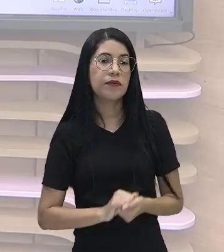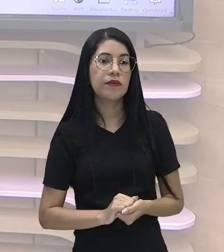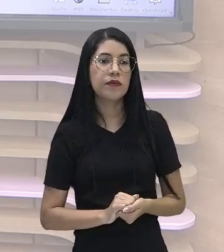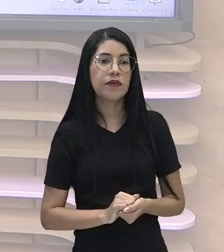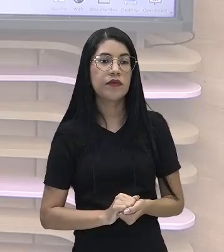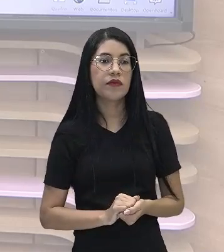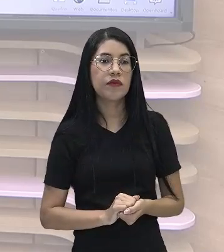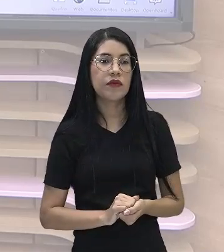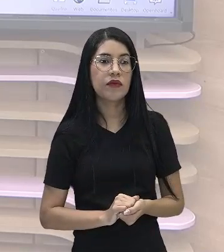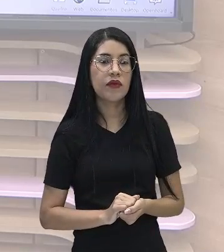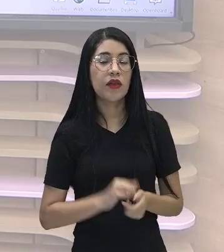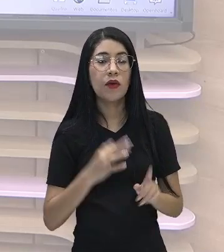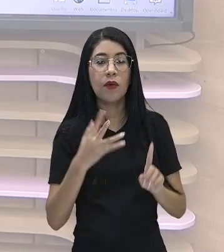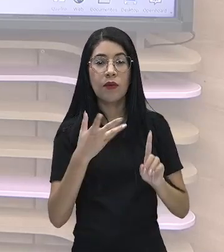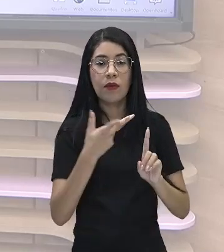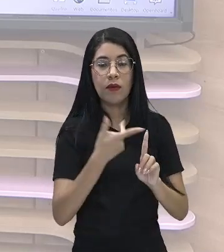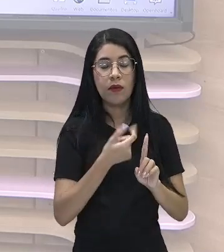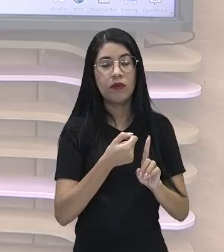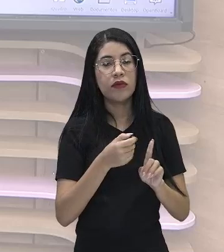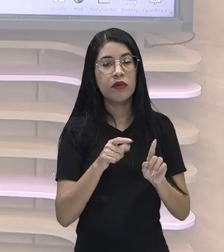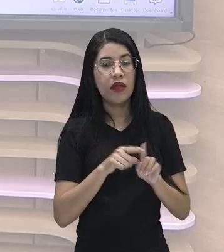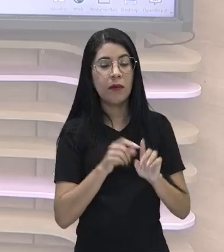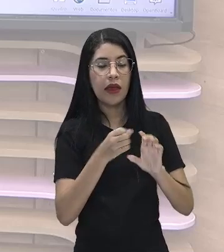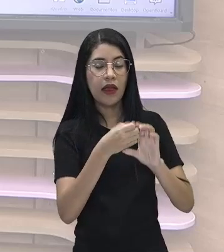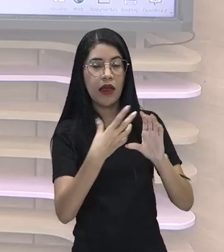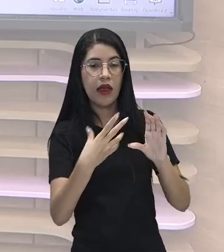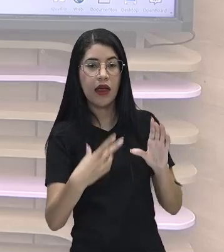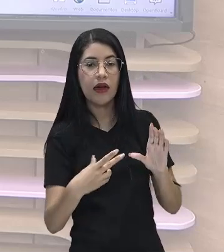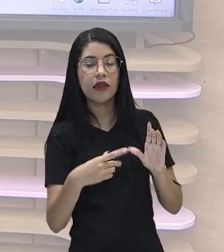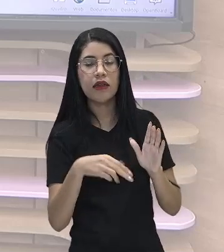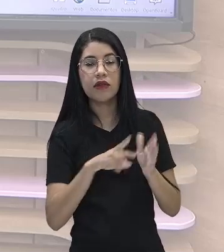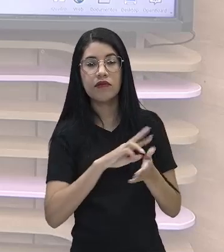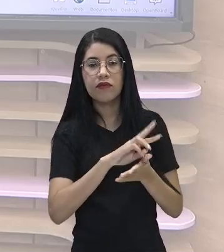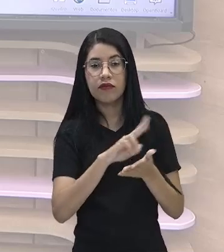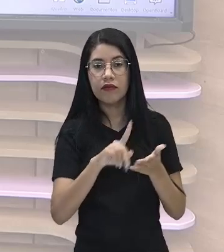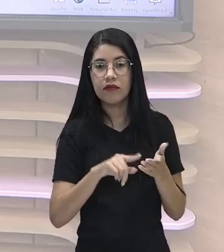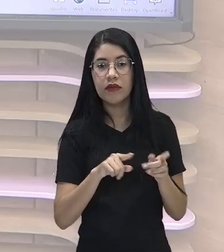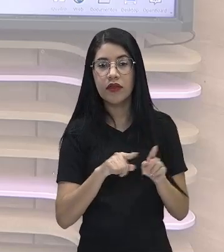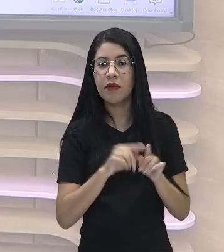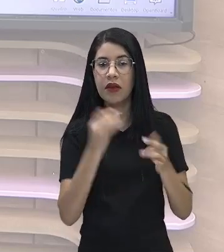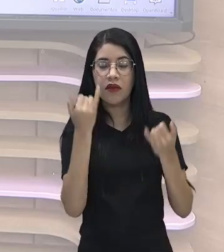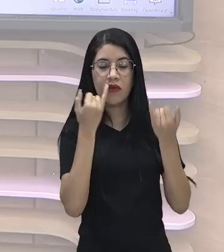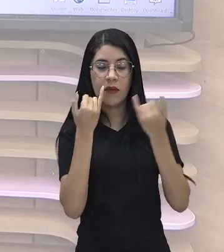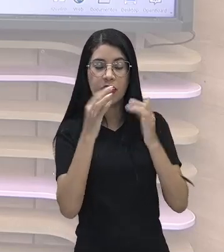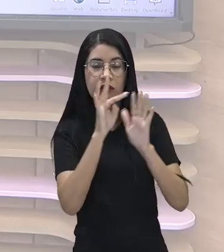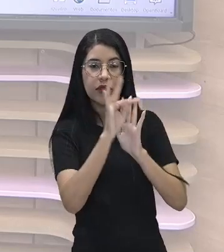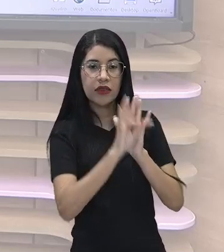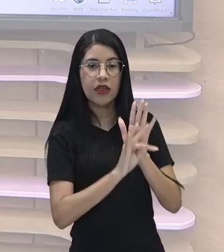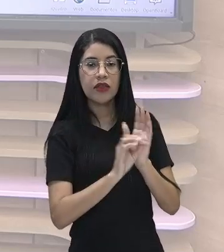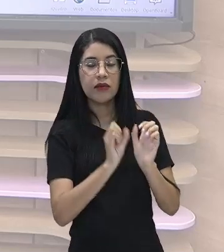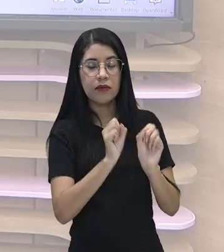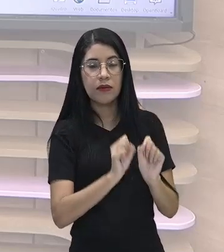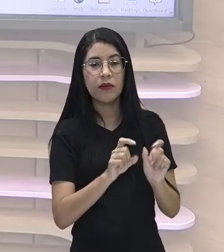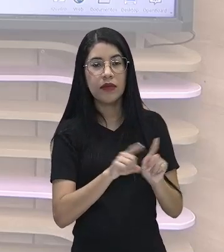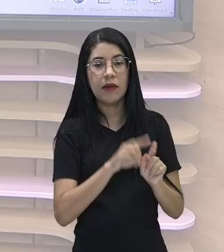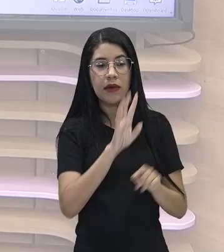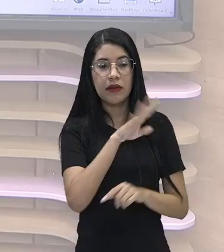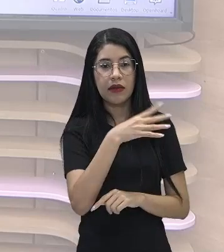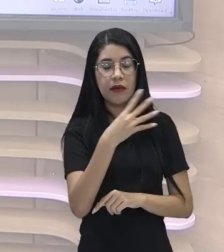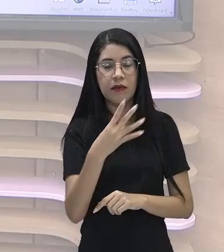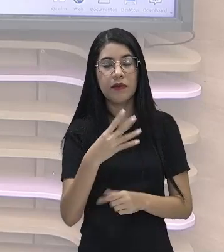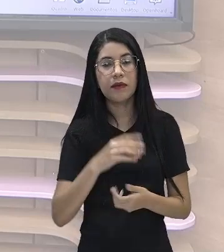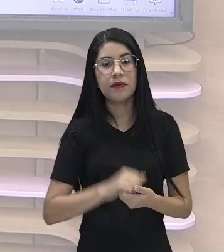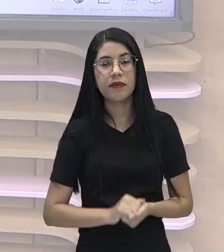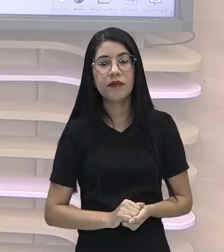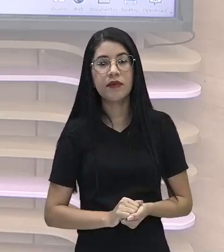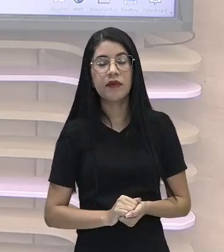somente valores qualitativos, características, informações textuais, né? Ou